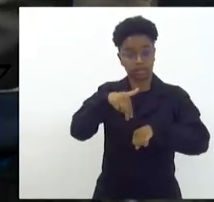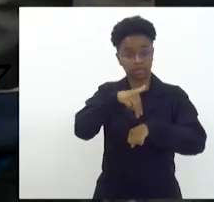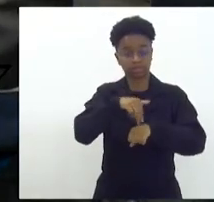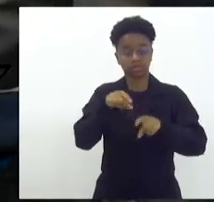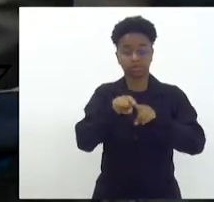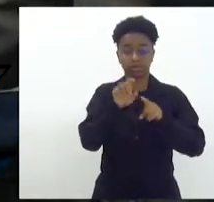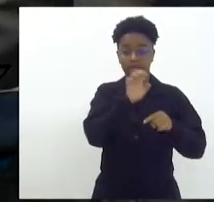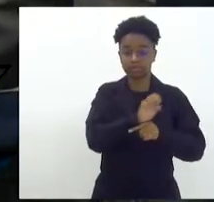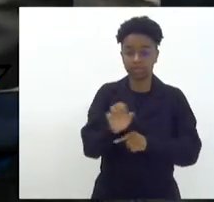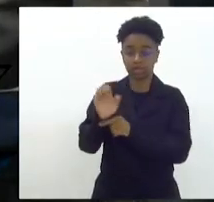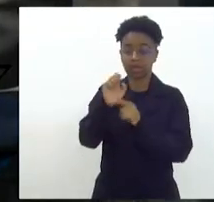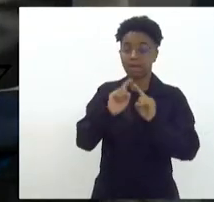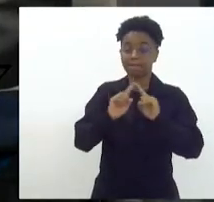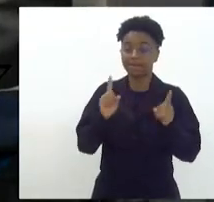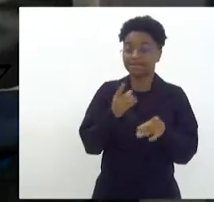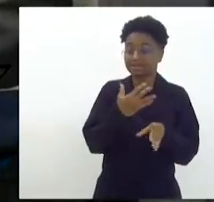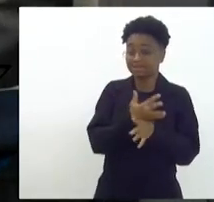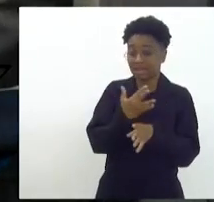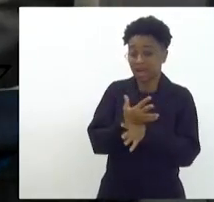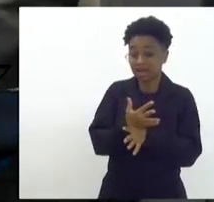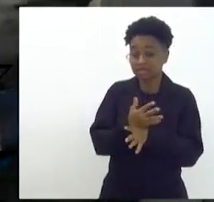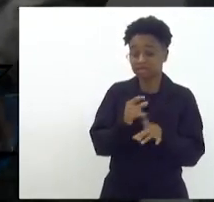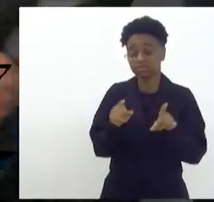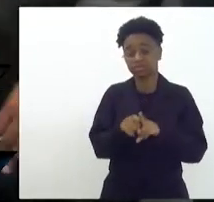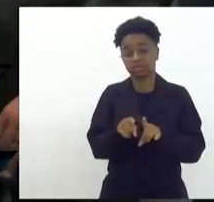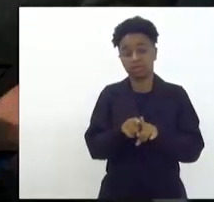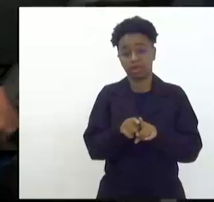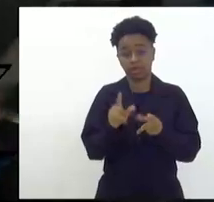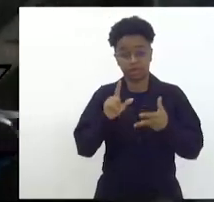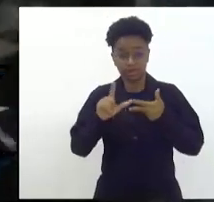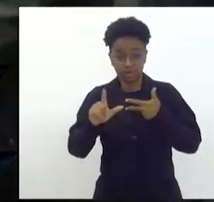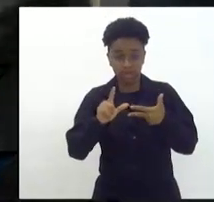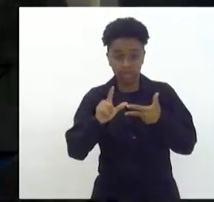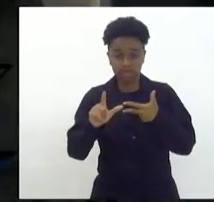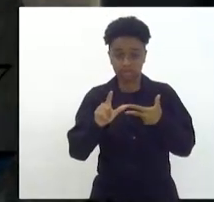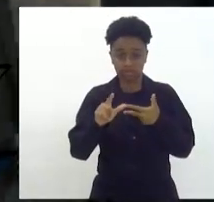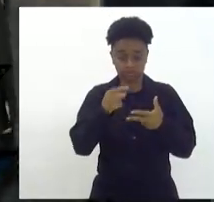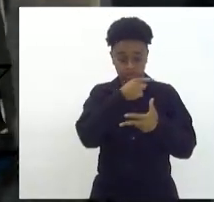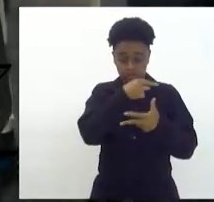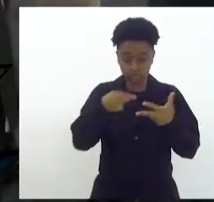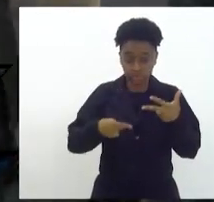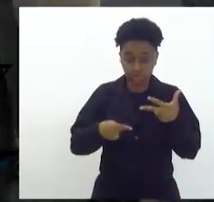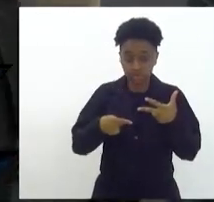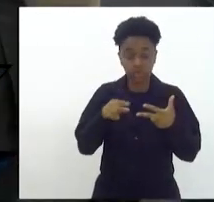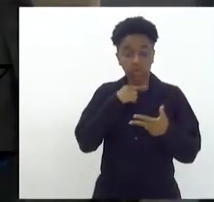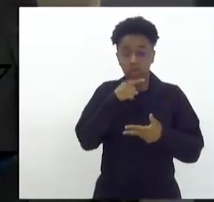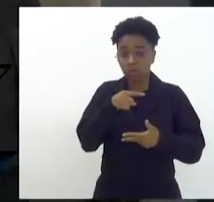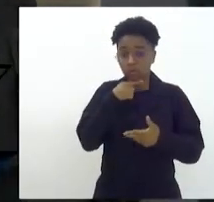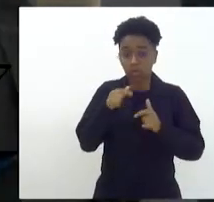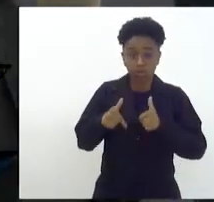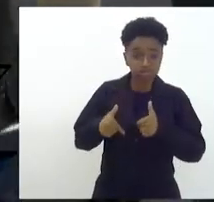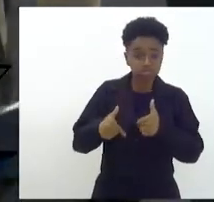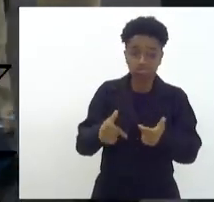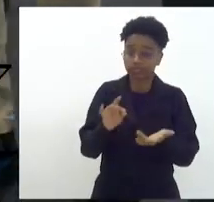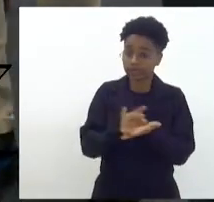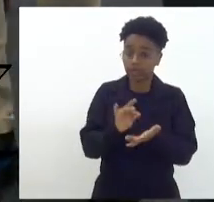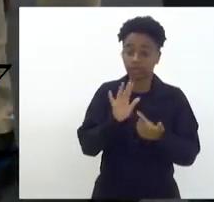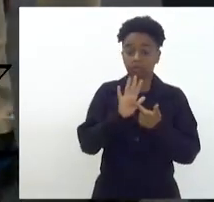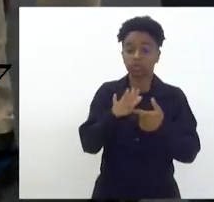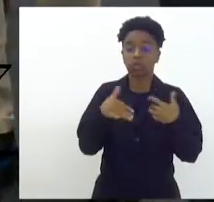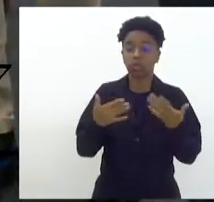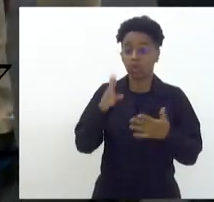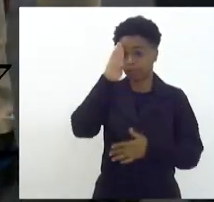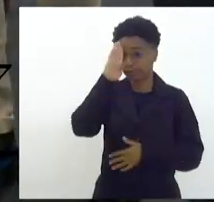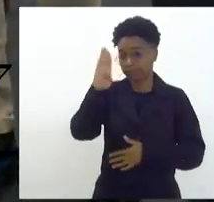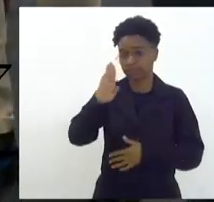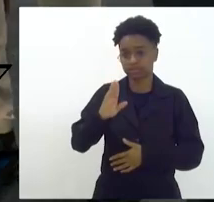enquanto os nossos municípios e o Poder Legislativo nessas três instâncias não conseguem interferir de fato Quais são as prioridades